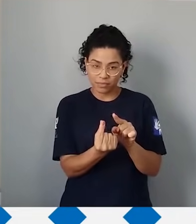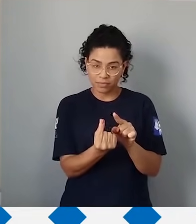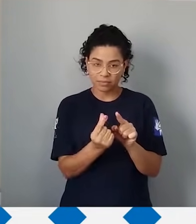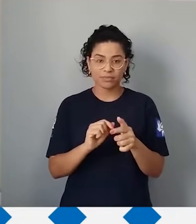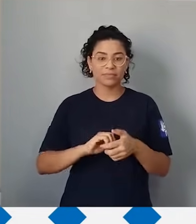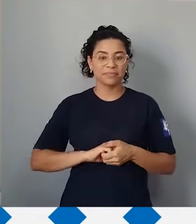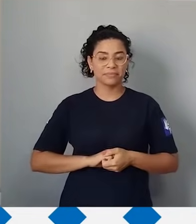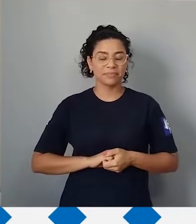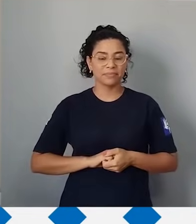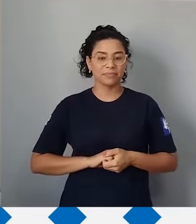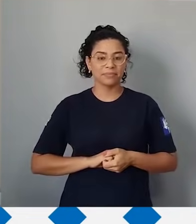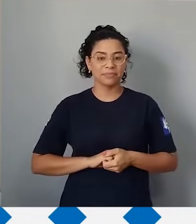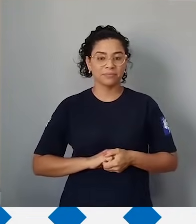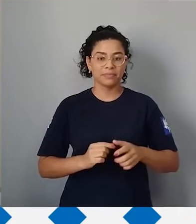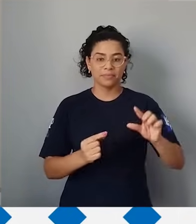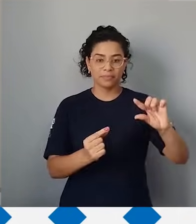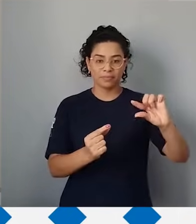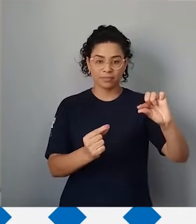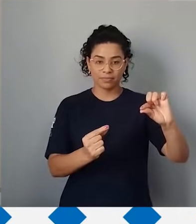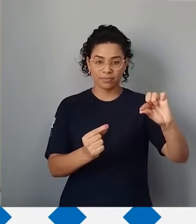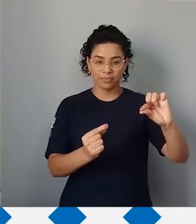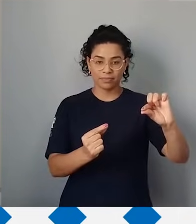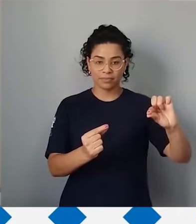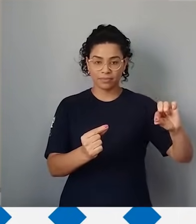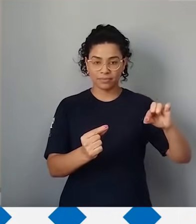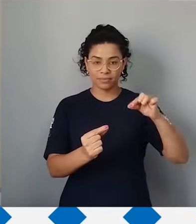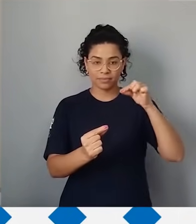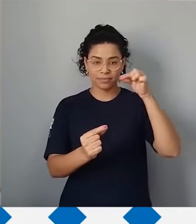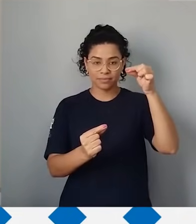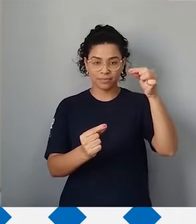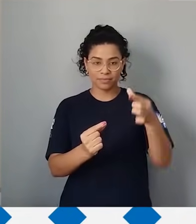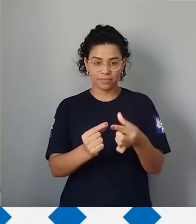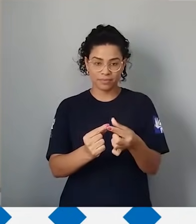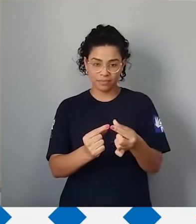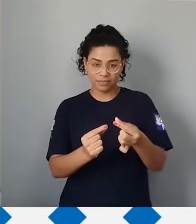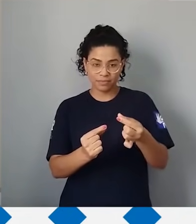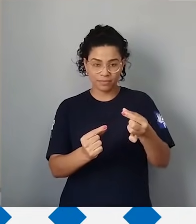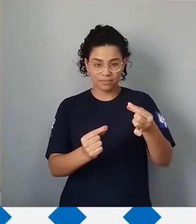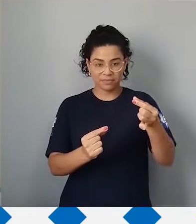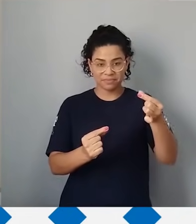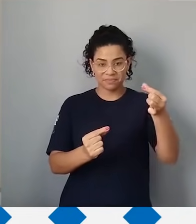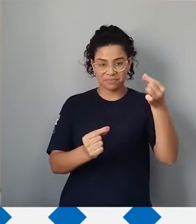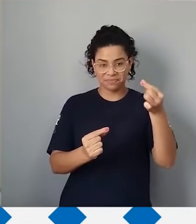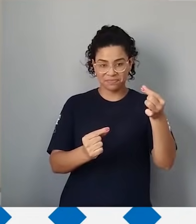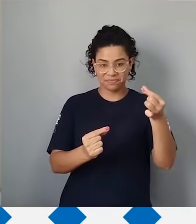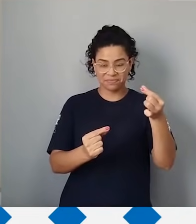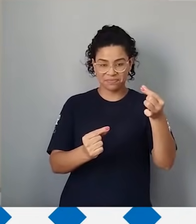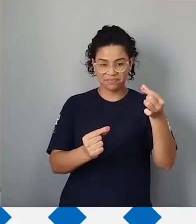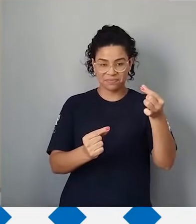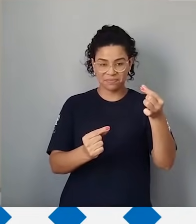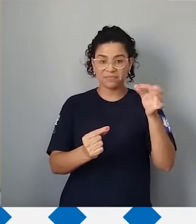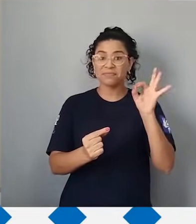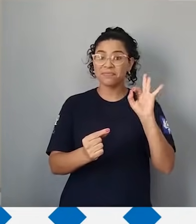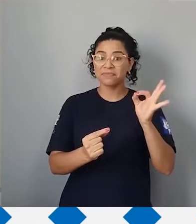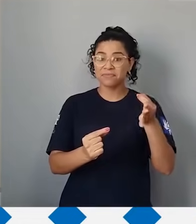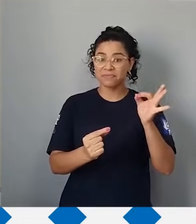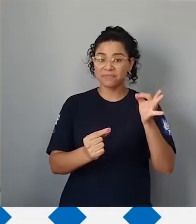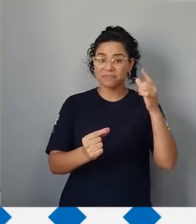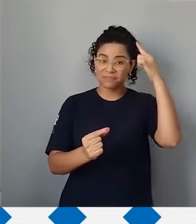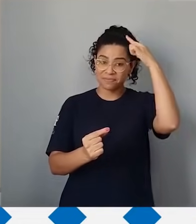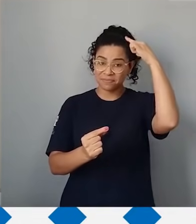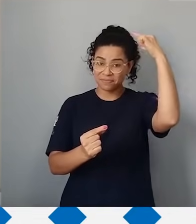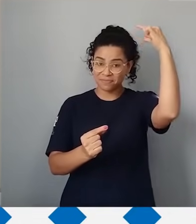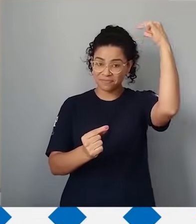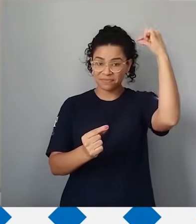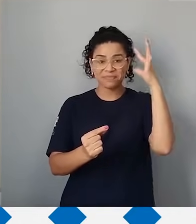Assim. Depois que você marcou, você vai dobrar a orelhinha do gato. Ela vai